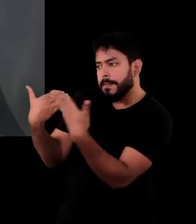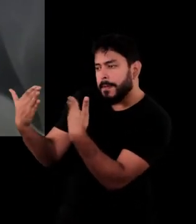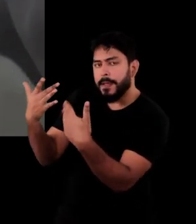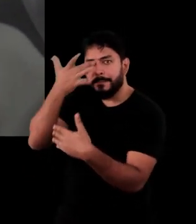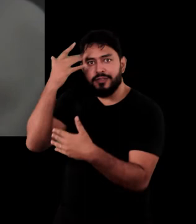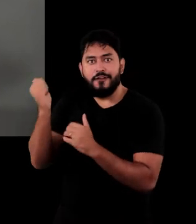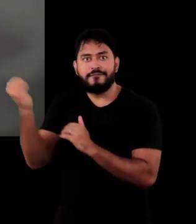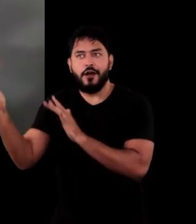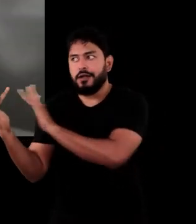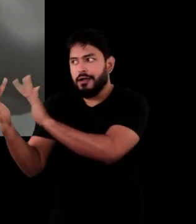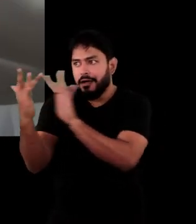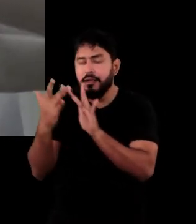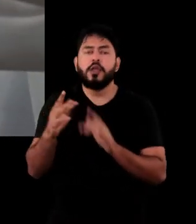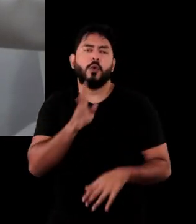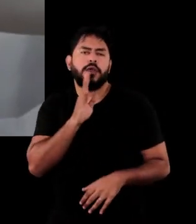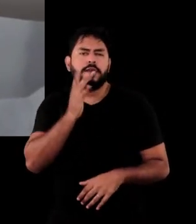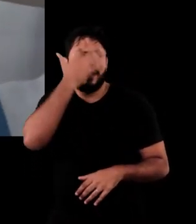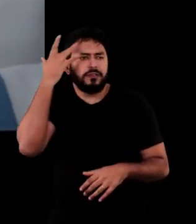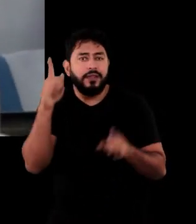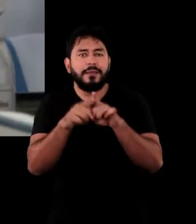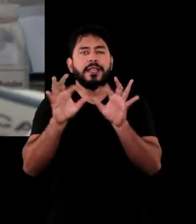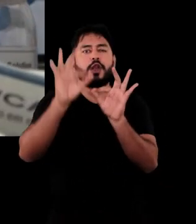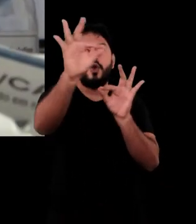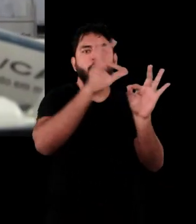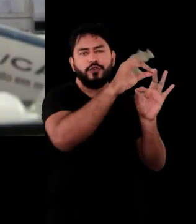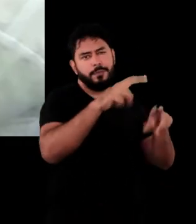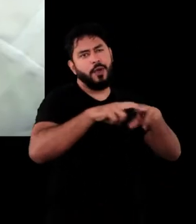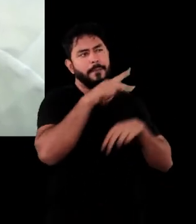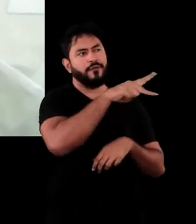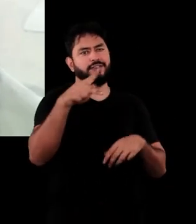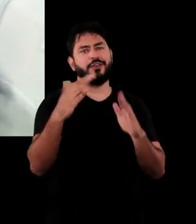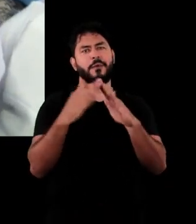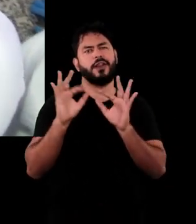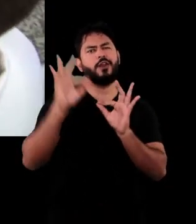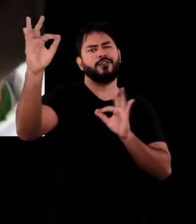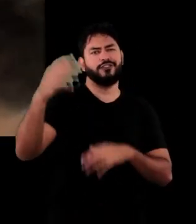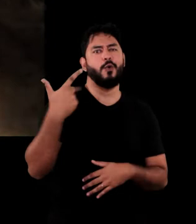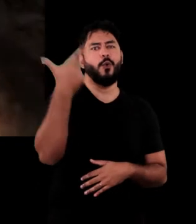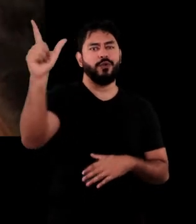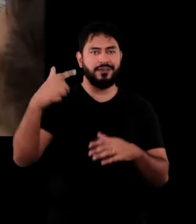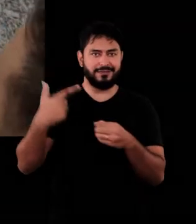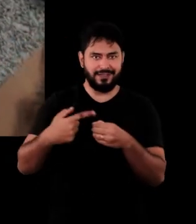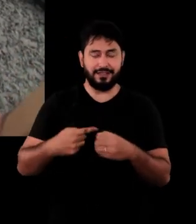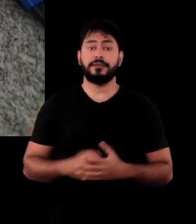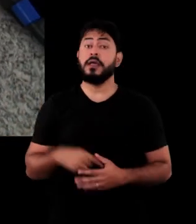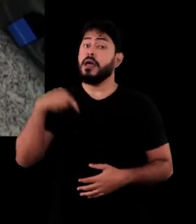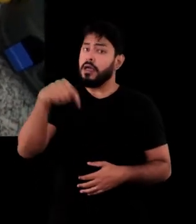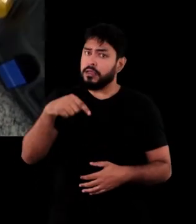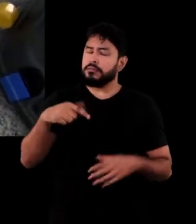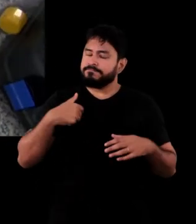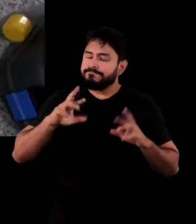de vários lugares também aqui, que os professores eles não são da nossa região. O IEF ele me traz esperança, porque eu sei que